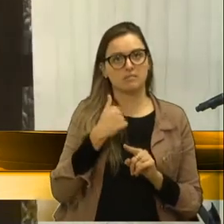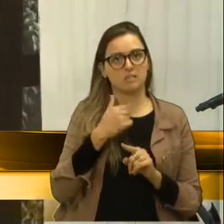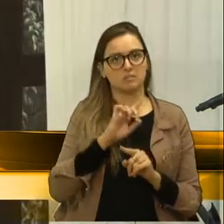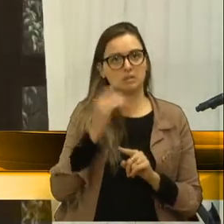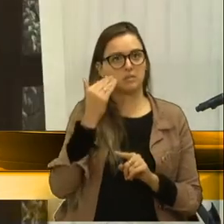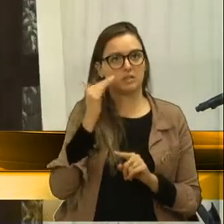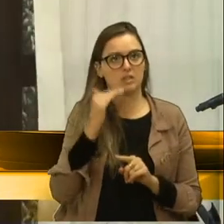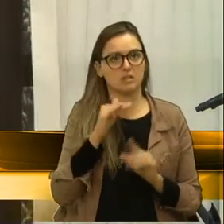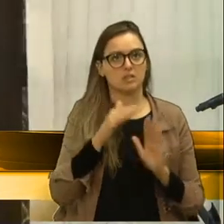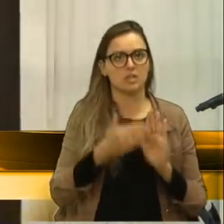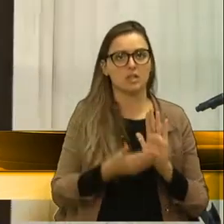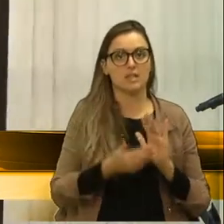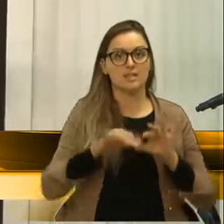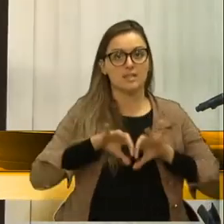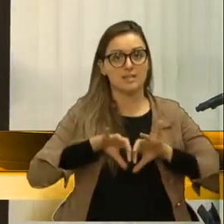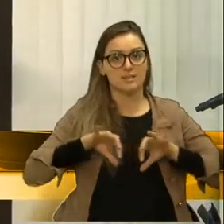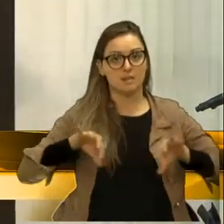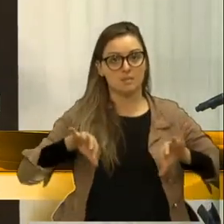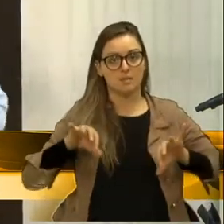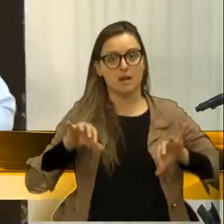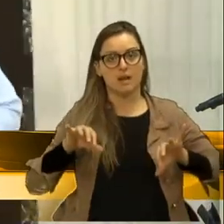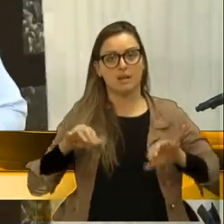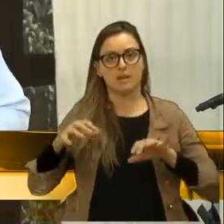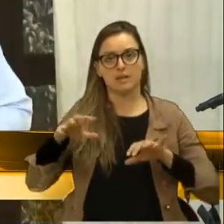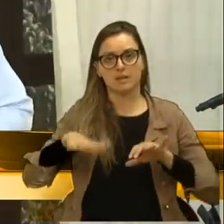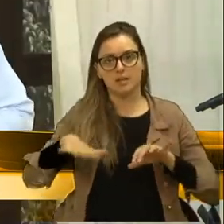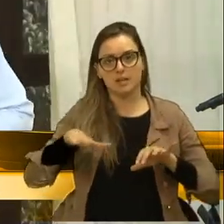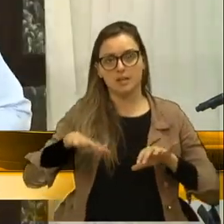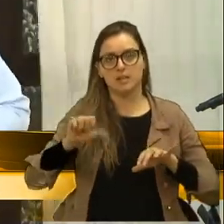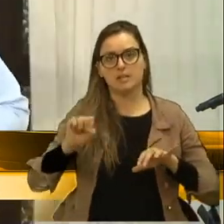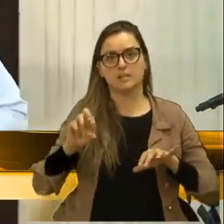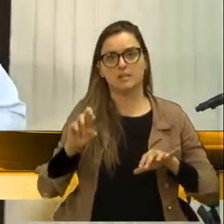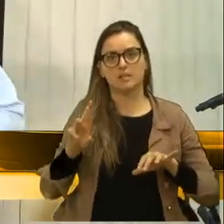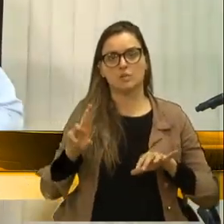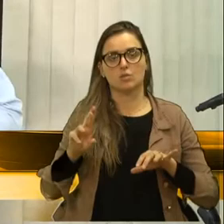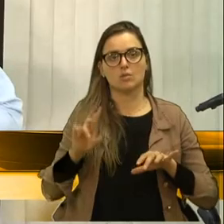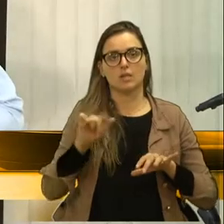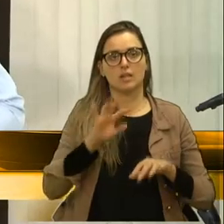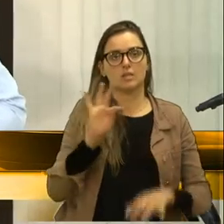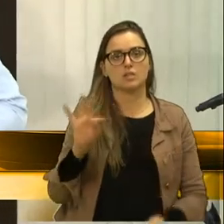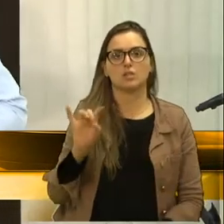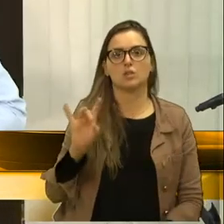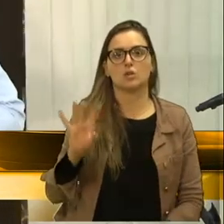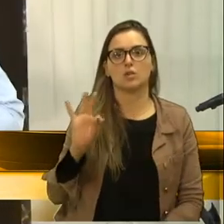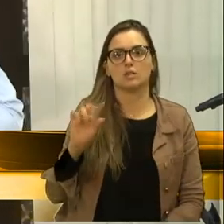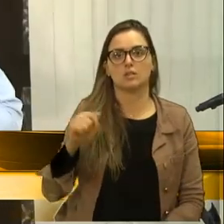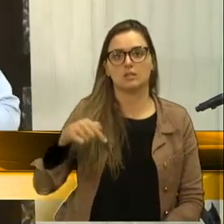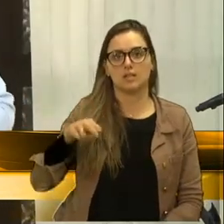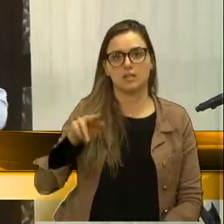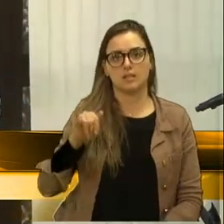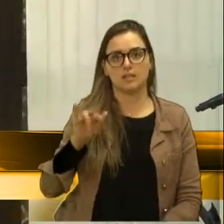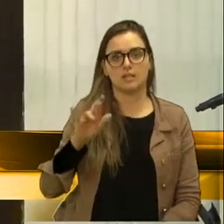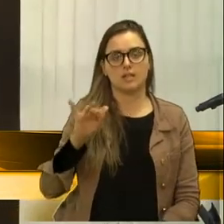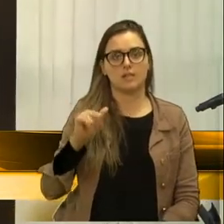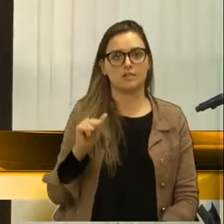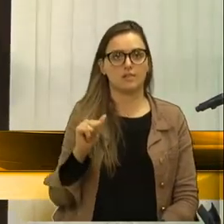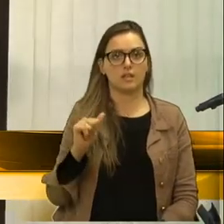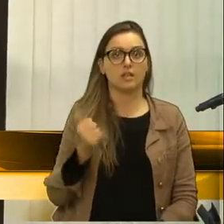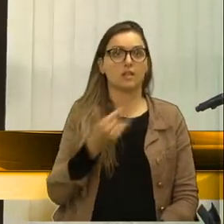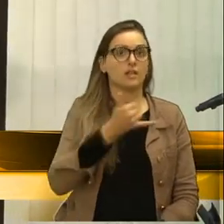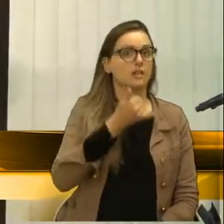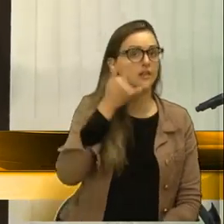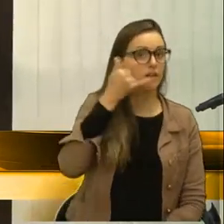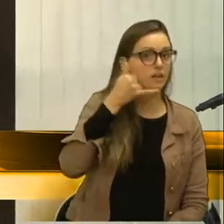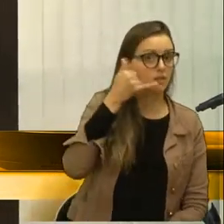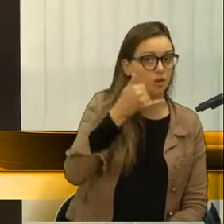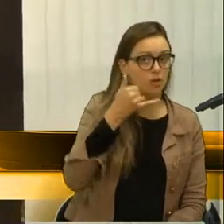gente separa um setor, por que a gente não está pensando nos outros setores? É só a taquigrafia que a gente está pensando nessa emenda? E os telefonistas,